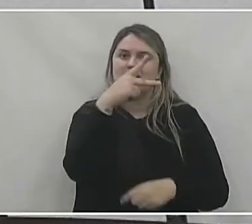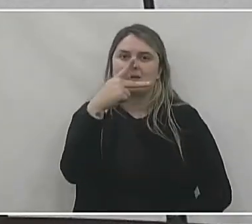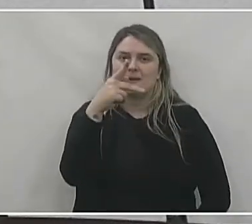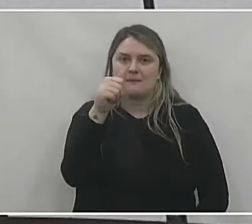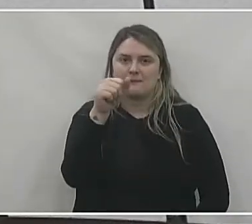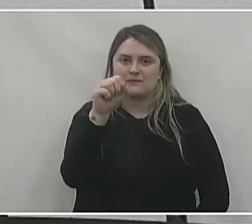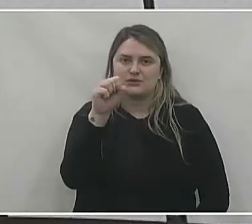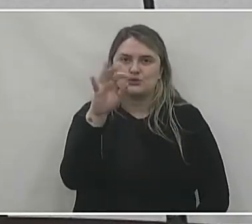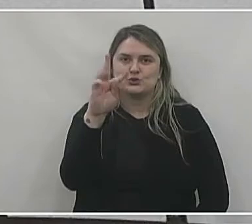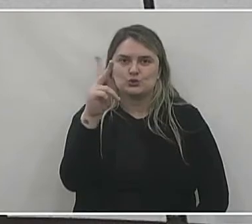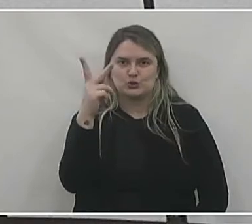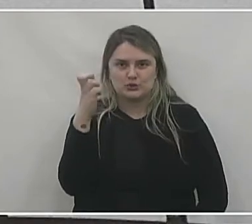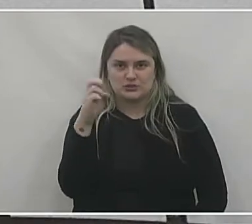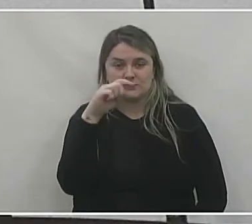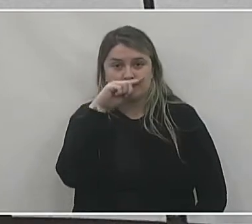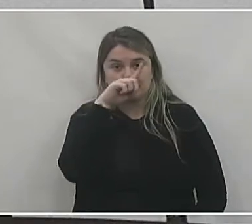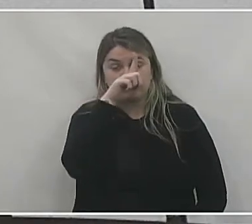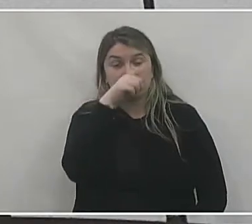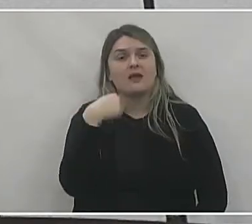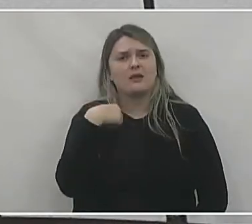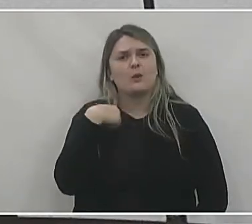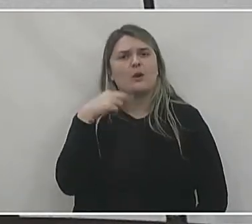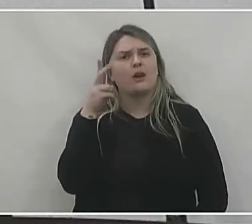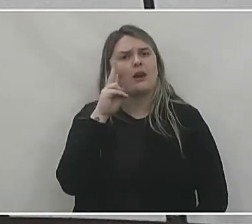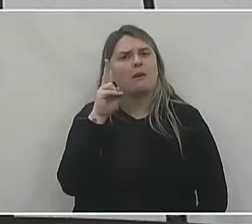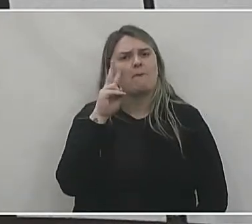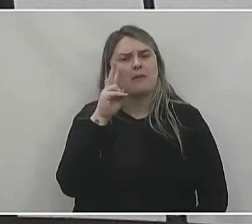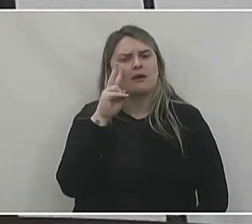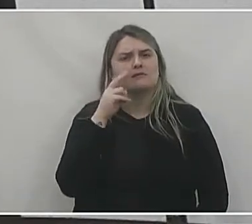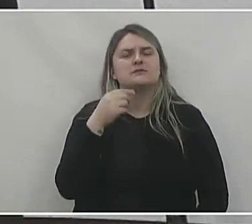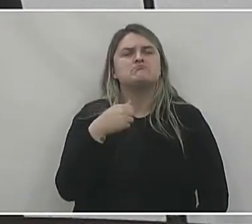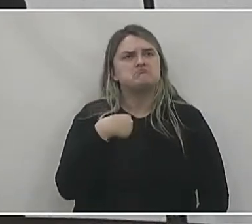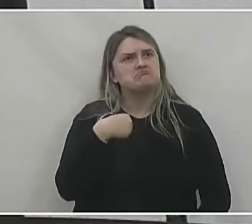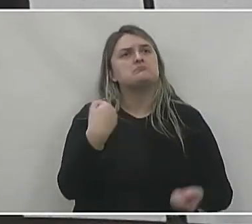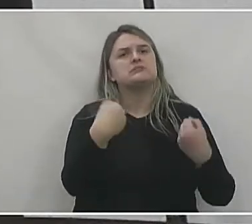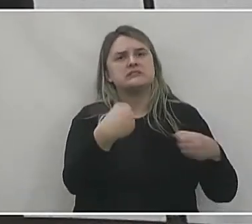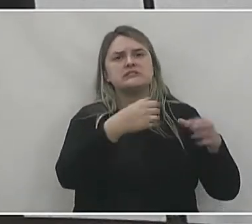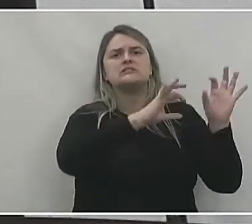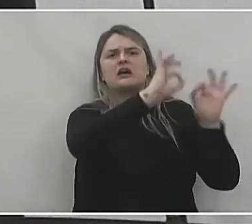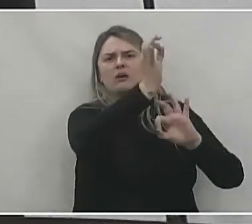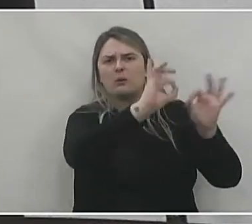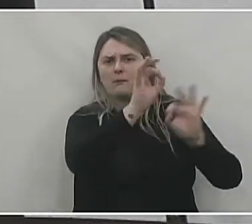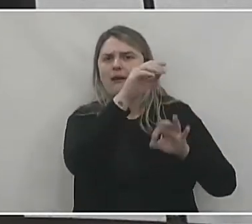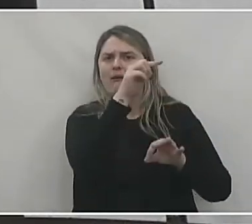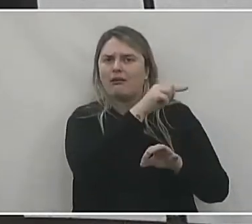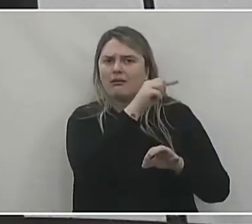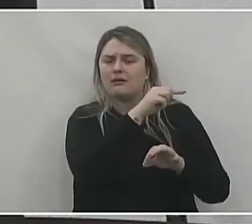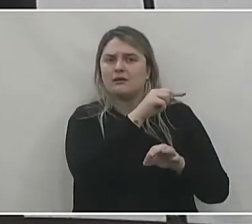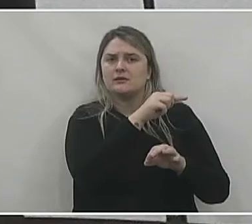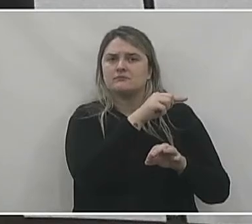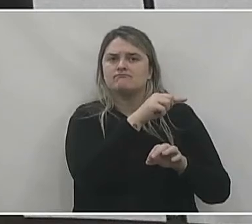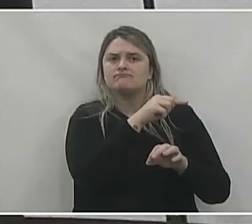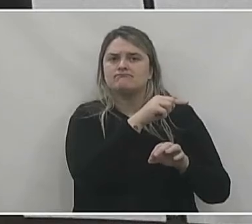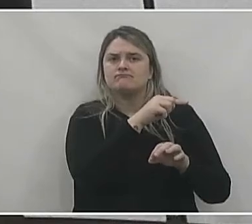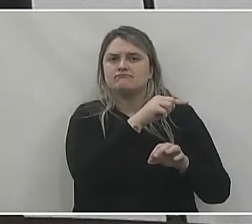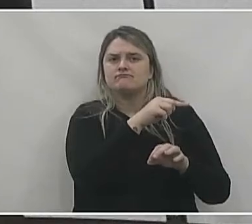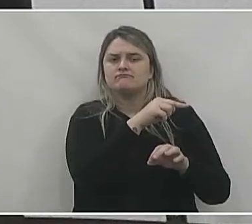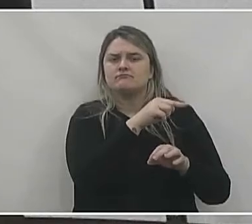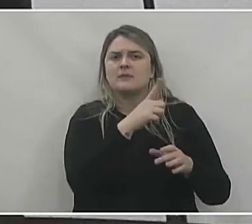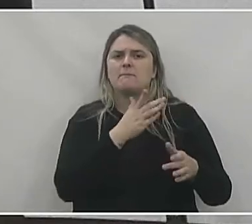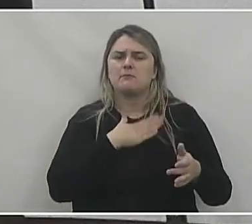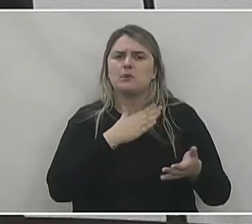no Pastuchão. E eu lembrava, eu tenho que reformar esse ginásio, até